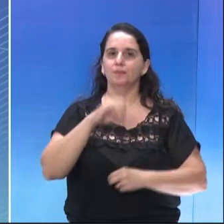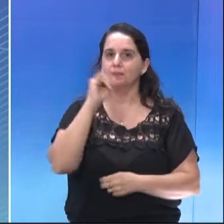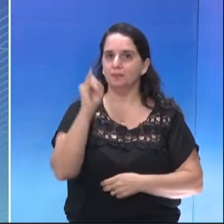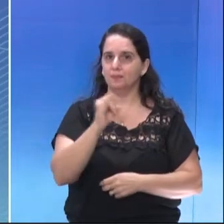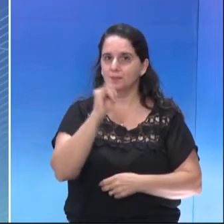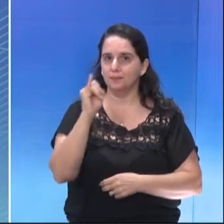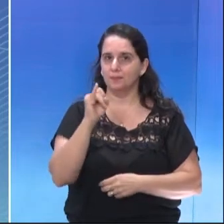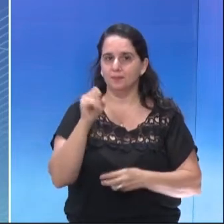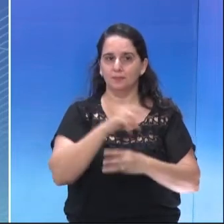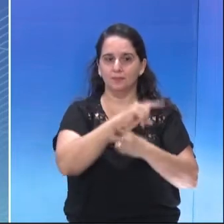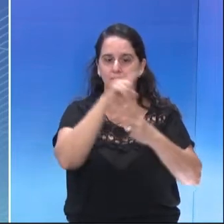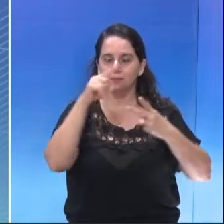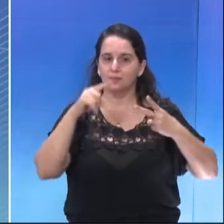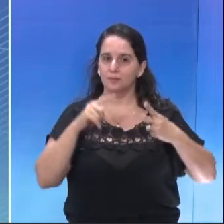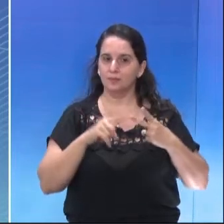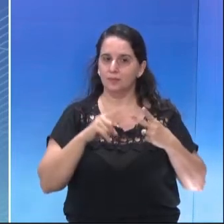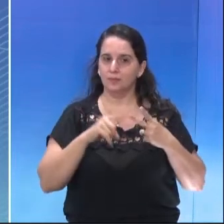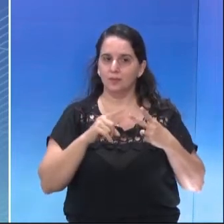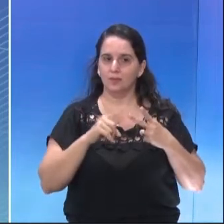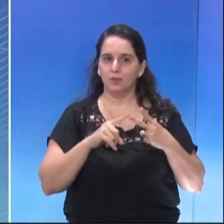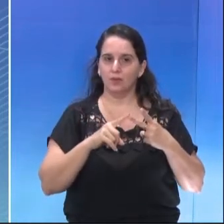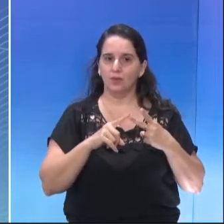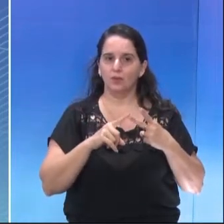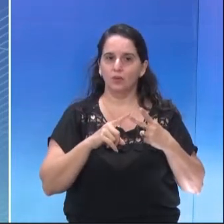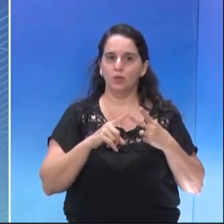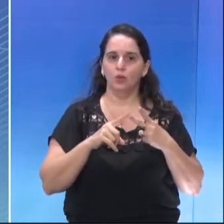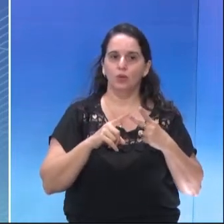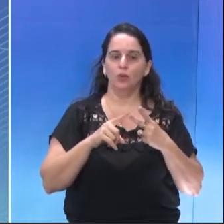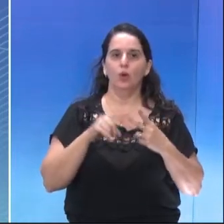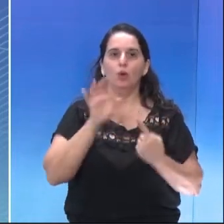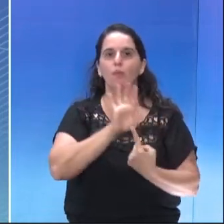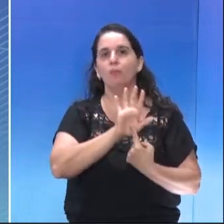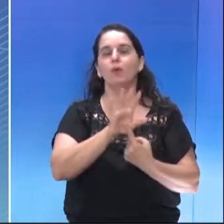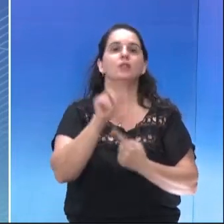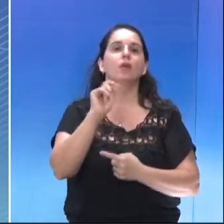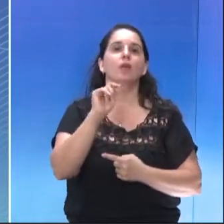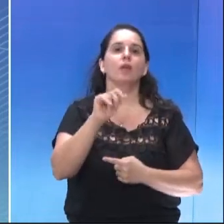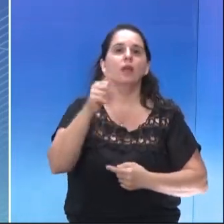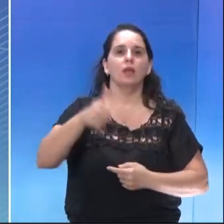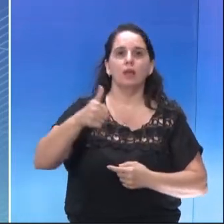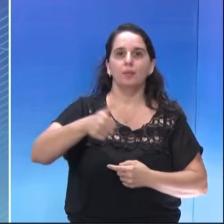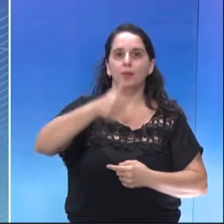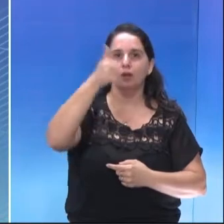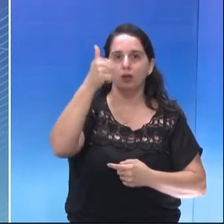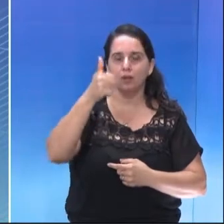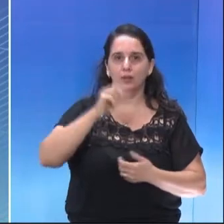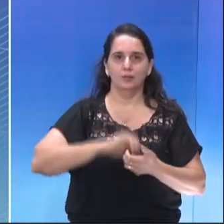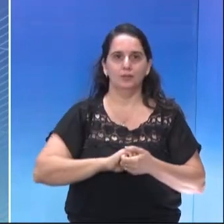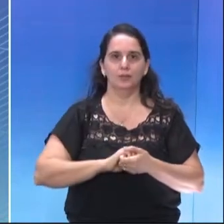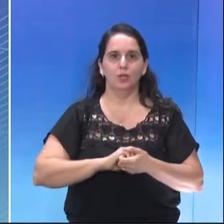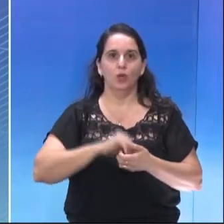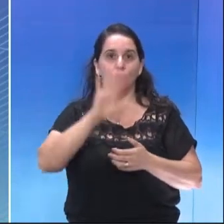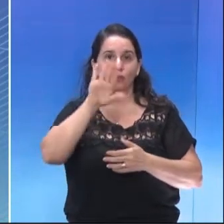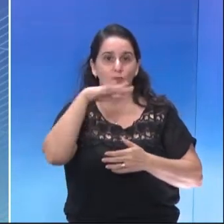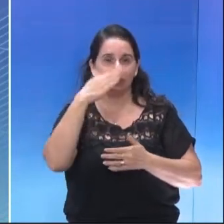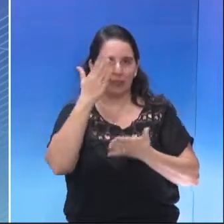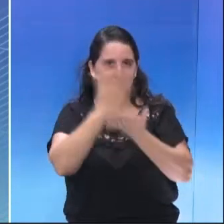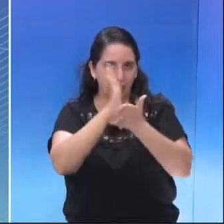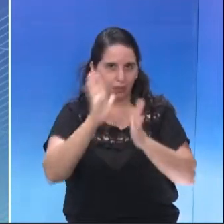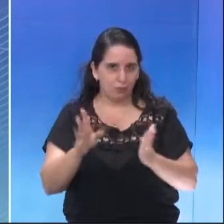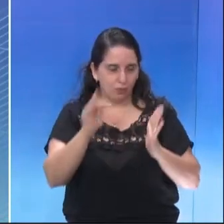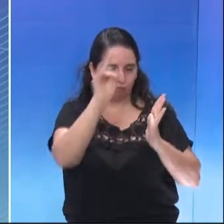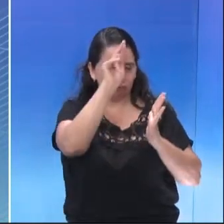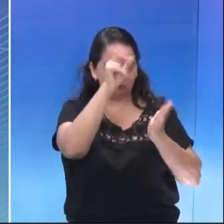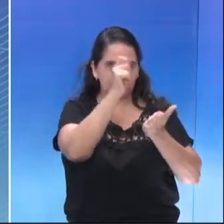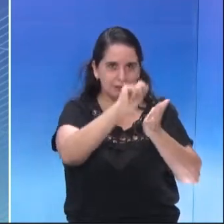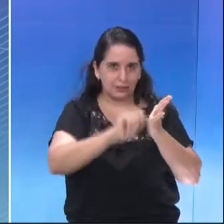esse segundo aspecto aí, principalmente quando você terminar o seu rascunho, você vai dar uma lida na sua intervenção.